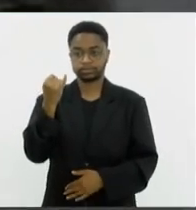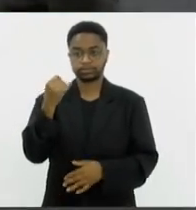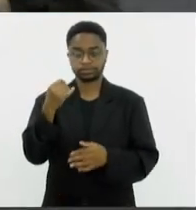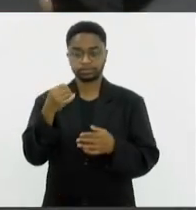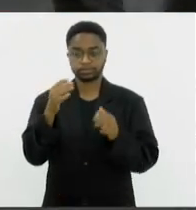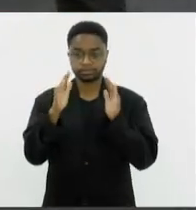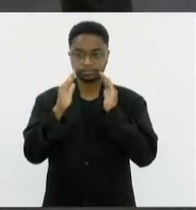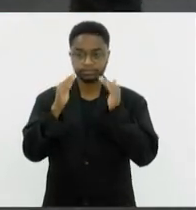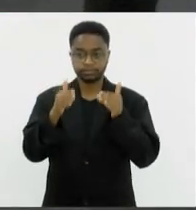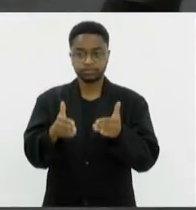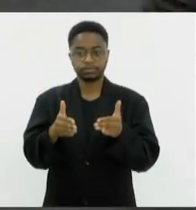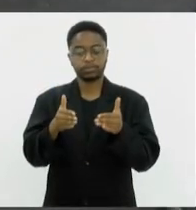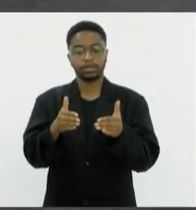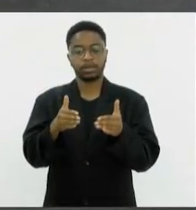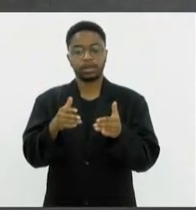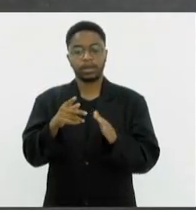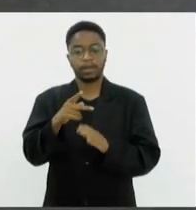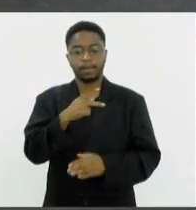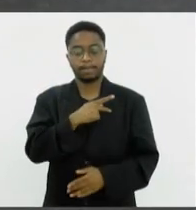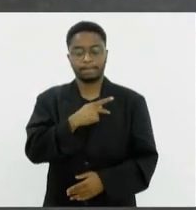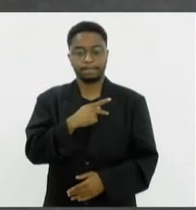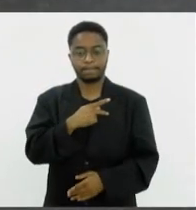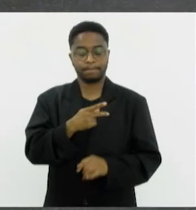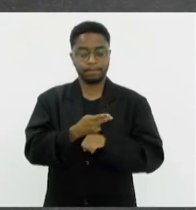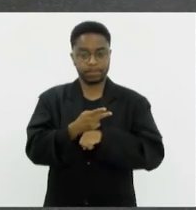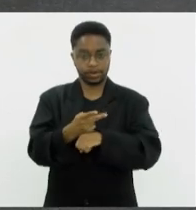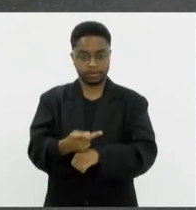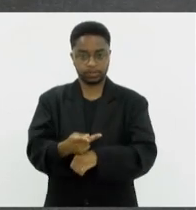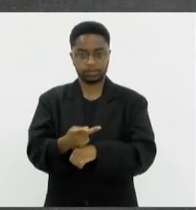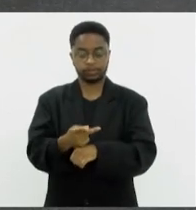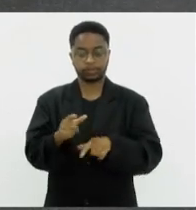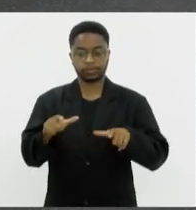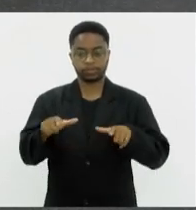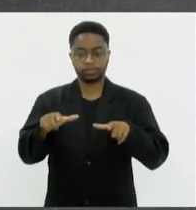prêmio, né, o diploma Paul Singer, como um